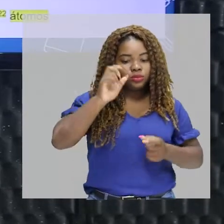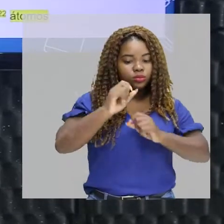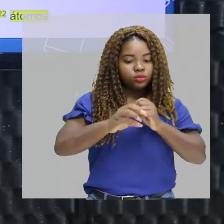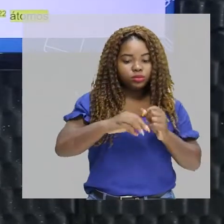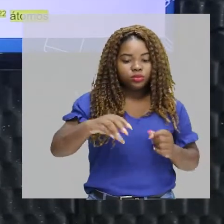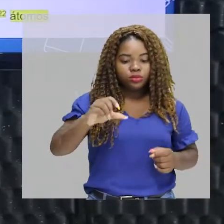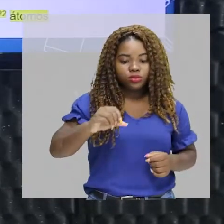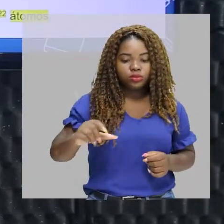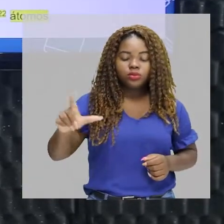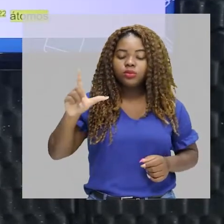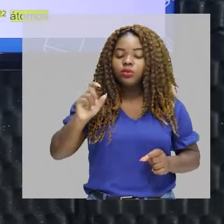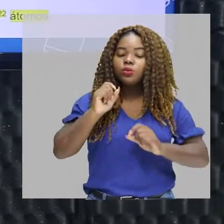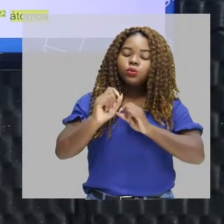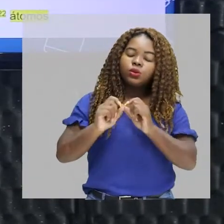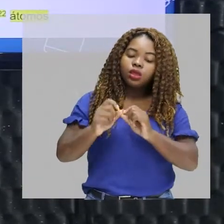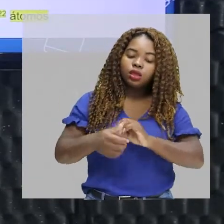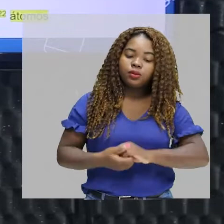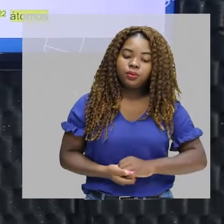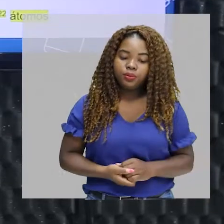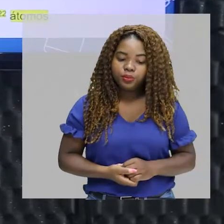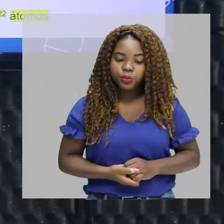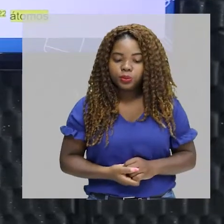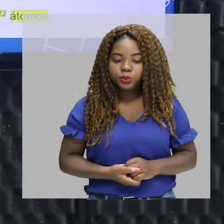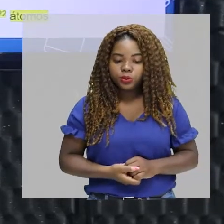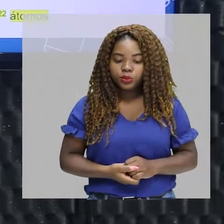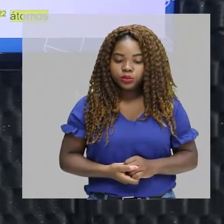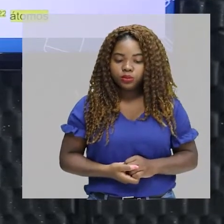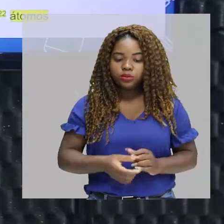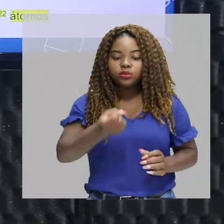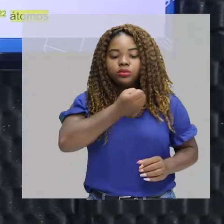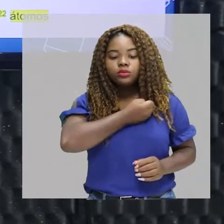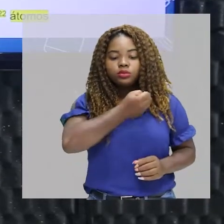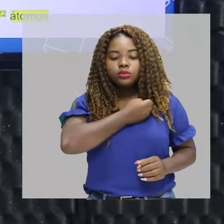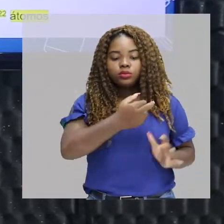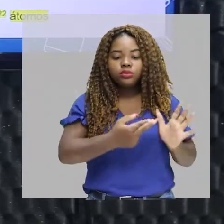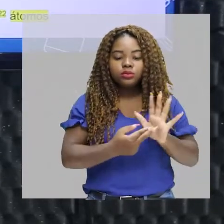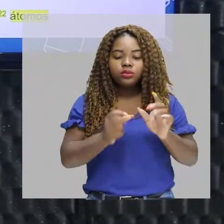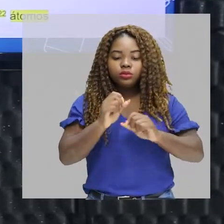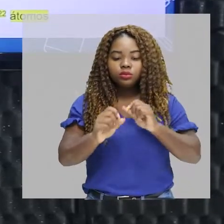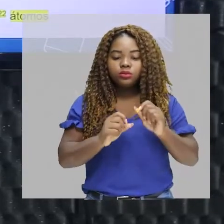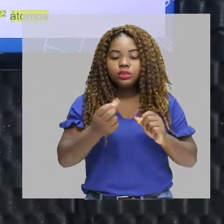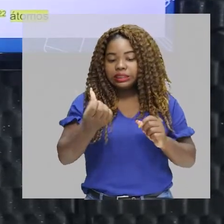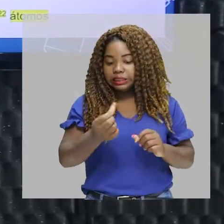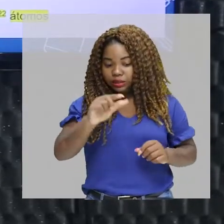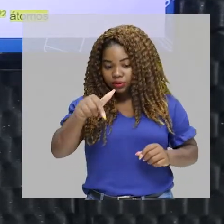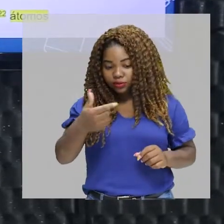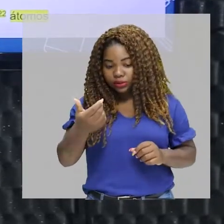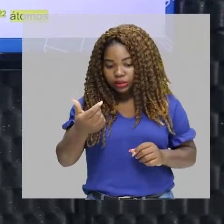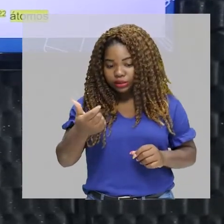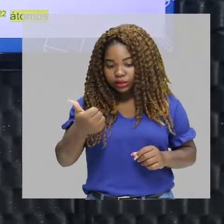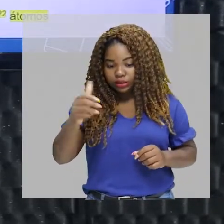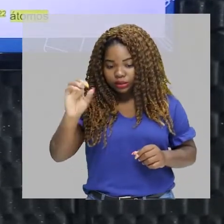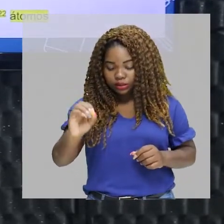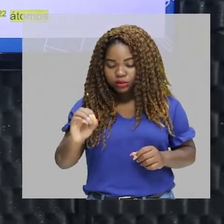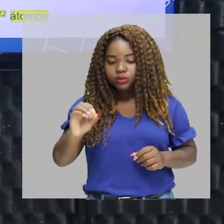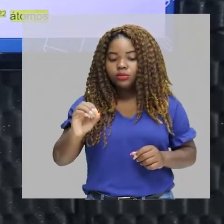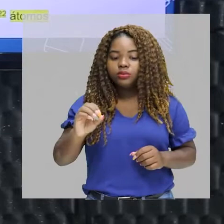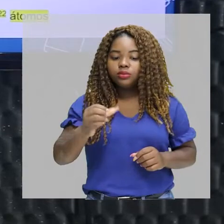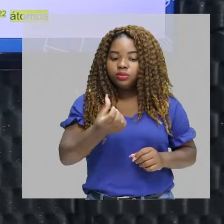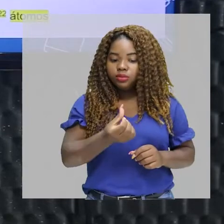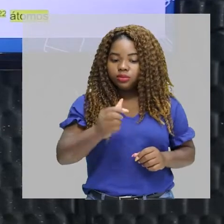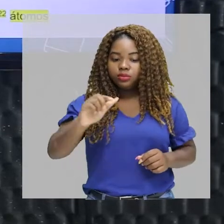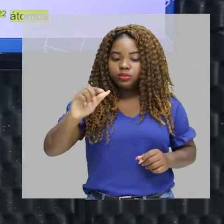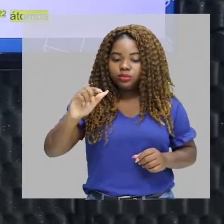mol. O que é o mol? O mol é um número equivalente a 6 vezes 10 elevado a